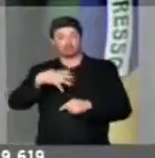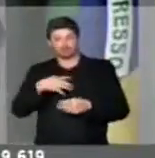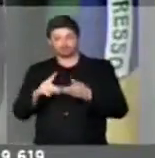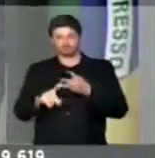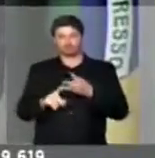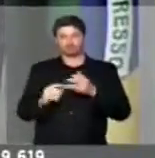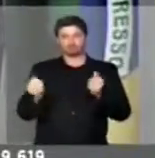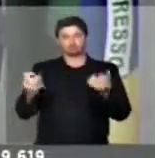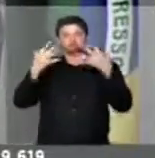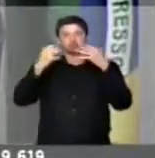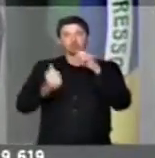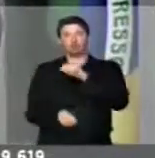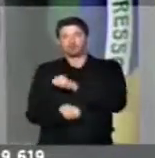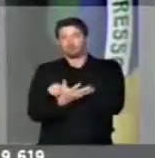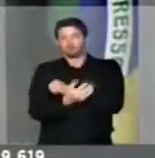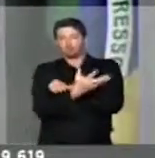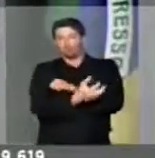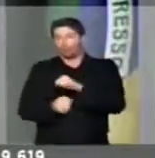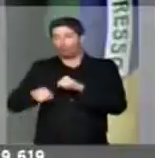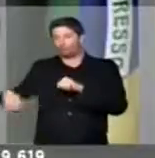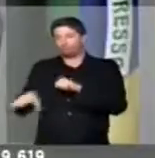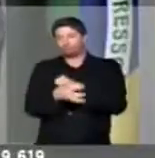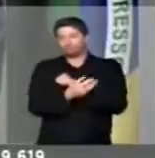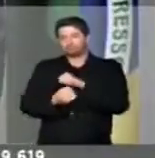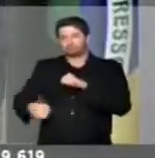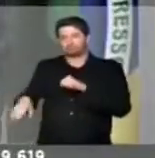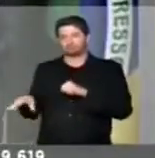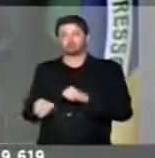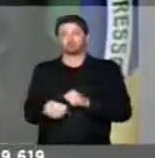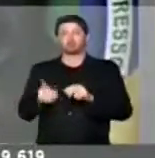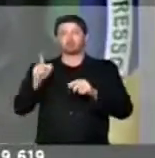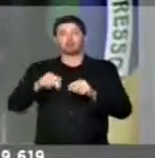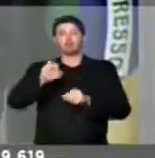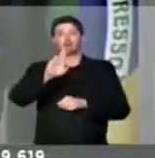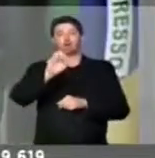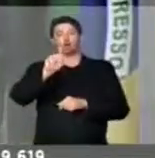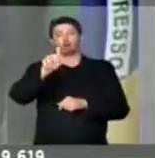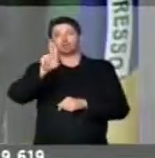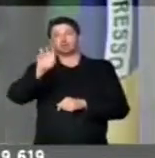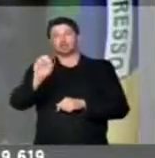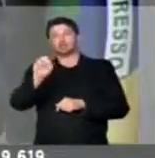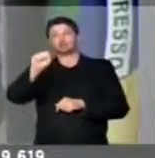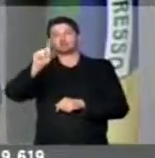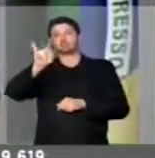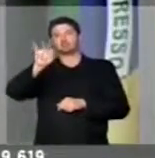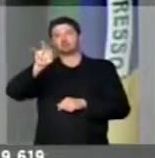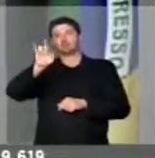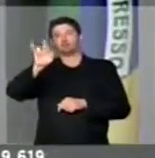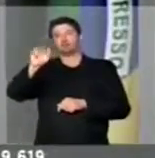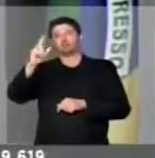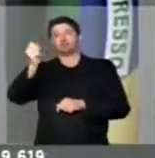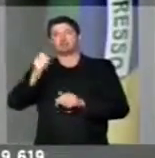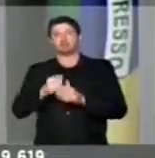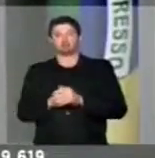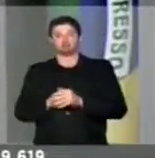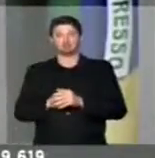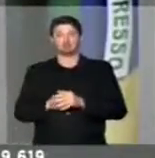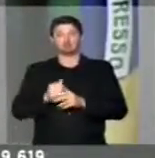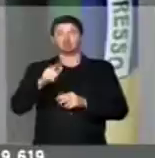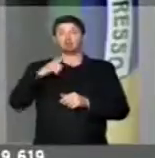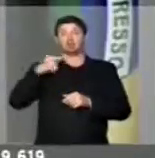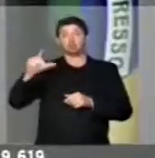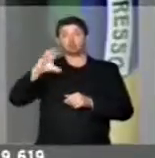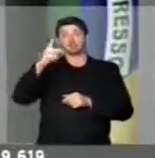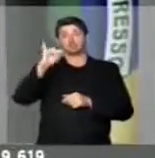tem o escândalo do propinoduto, também conhecido como caso Rodrigo Silveirinha. Tem a CPI do